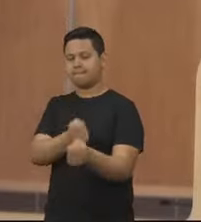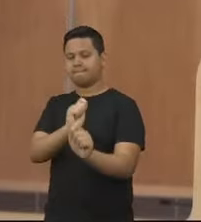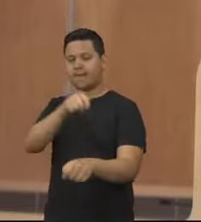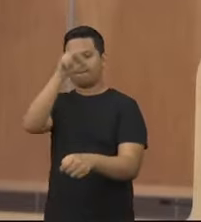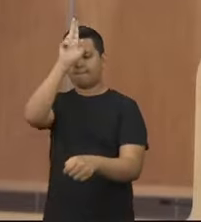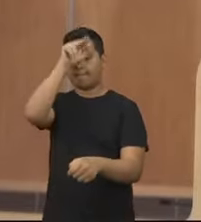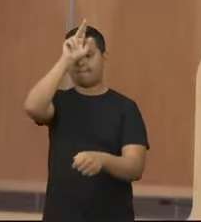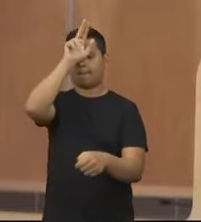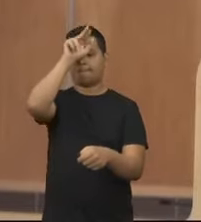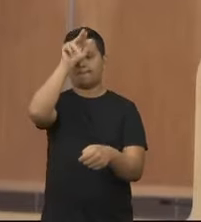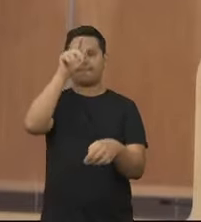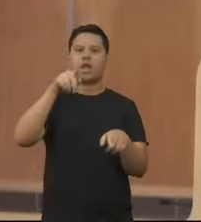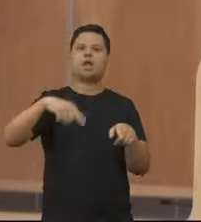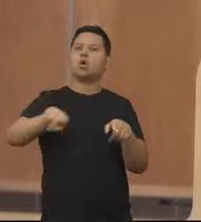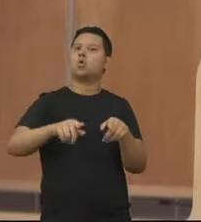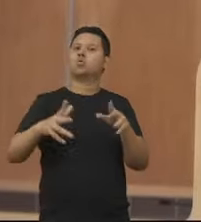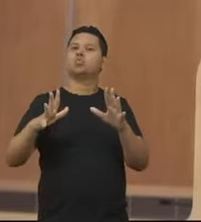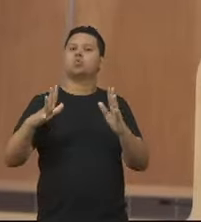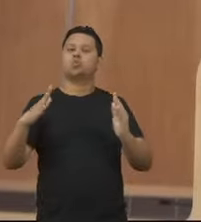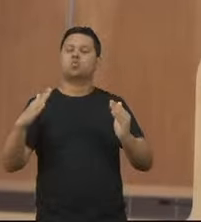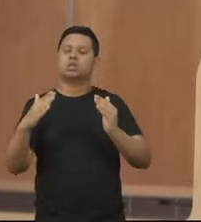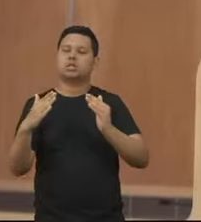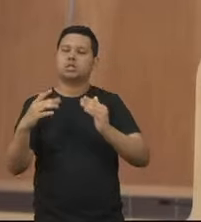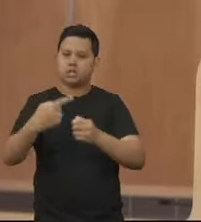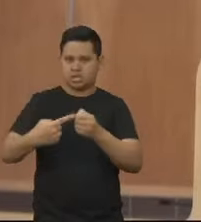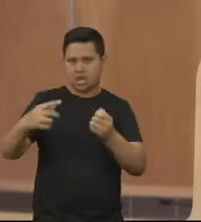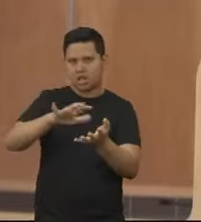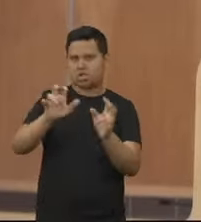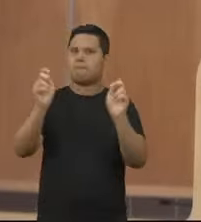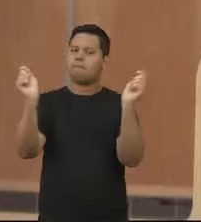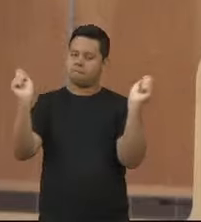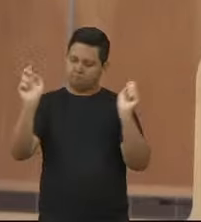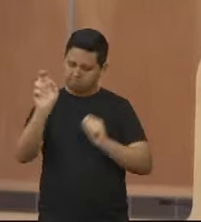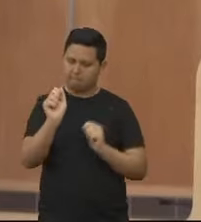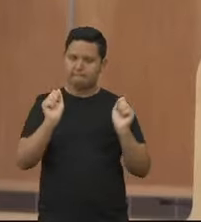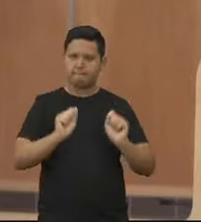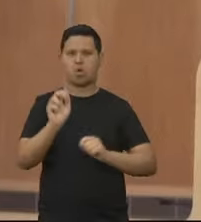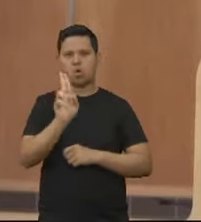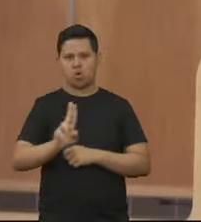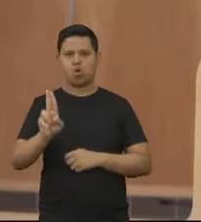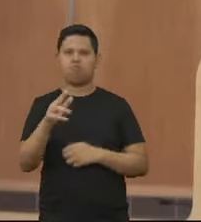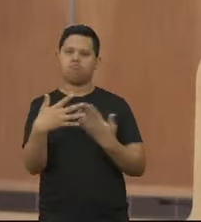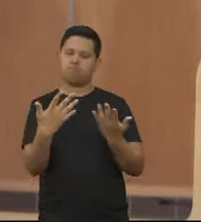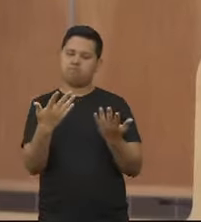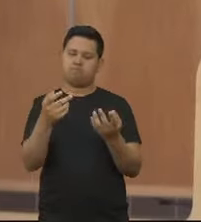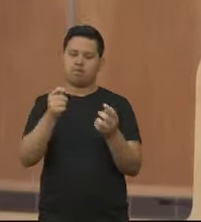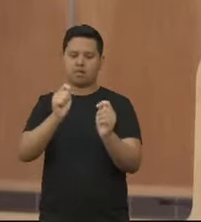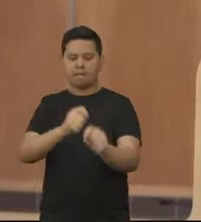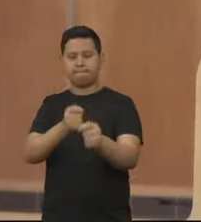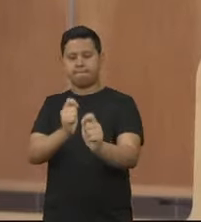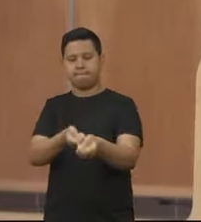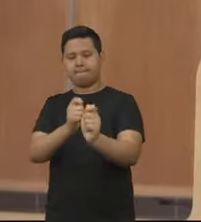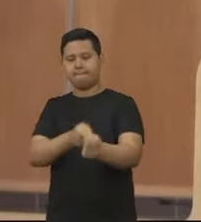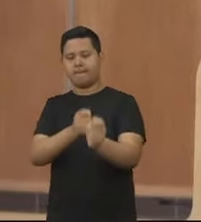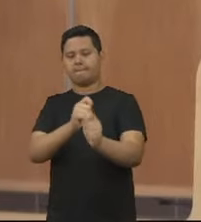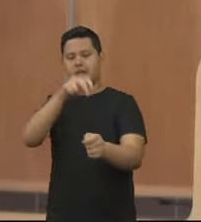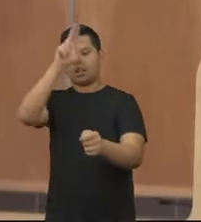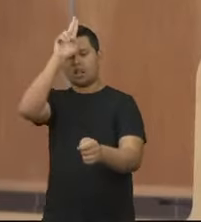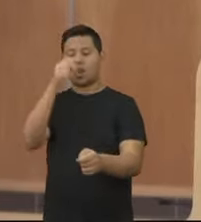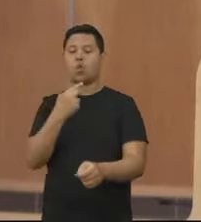que são da cidade, eventos de patrimônio, você poderá usar seu cavalo para esses eventos. O que não pode mais é fazer aqueles maus